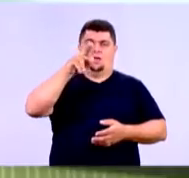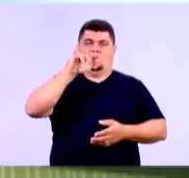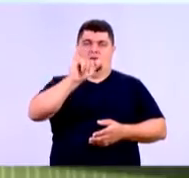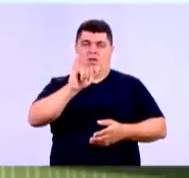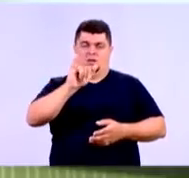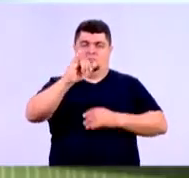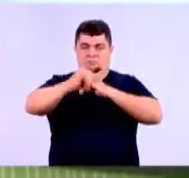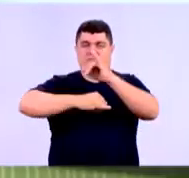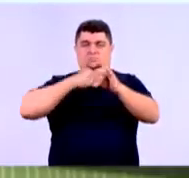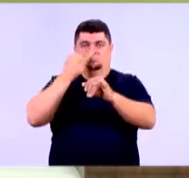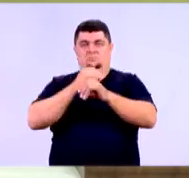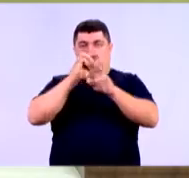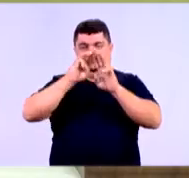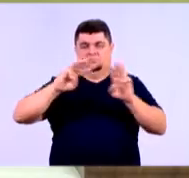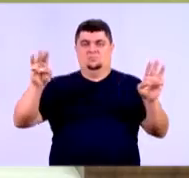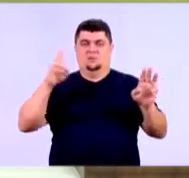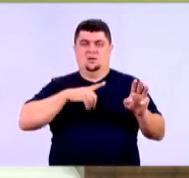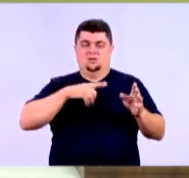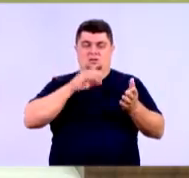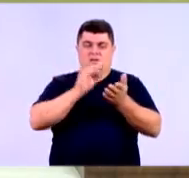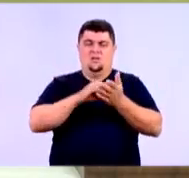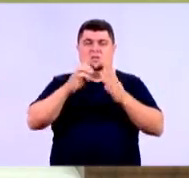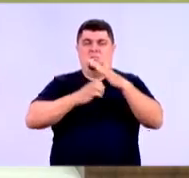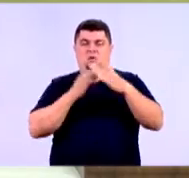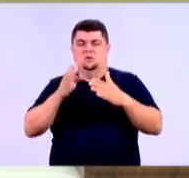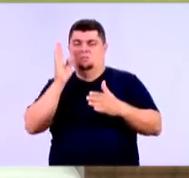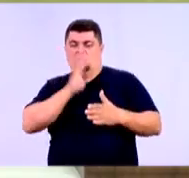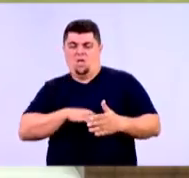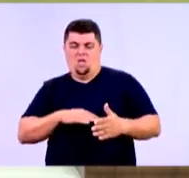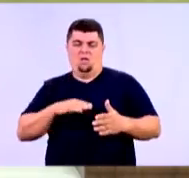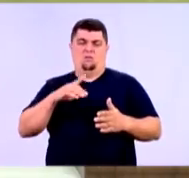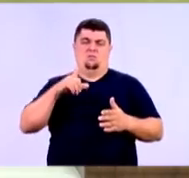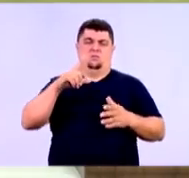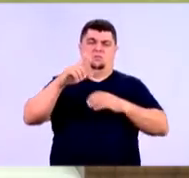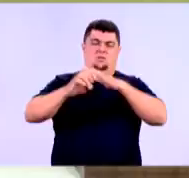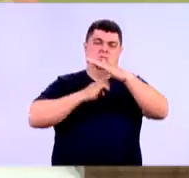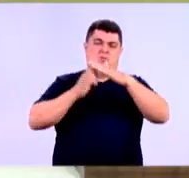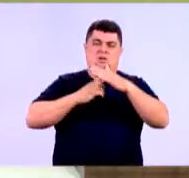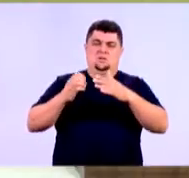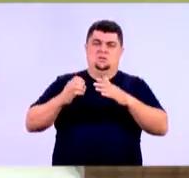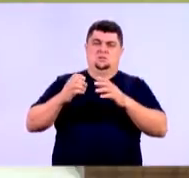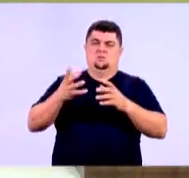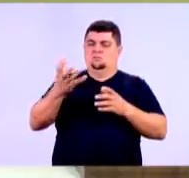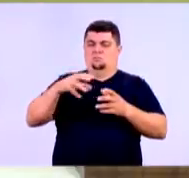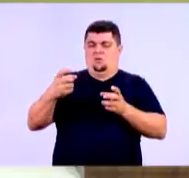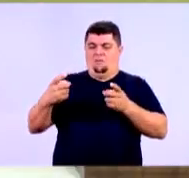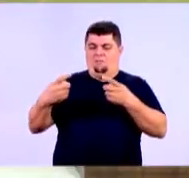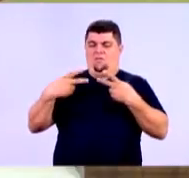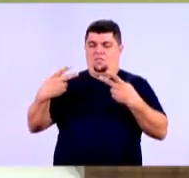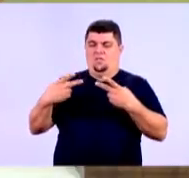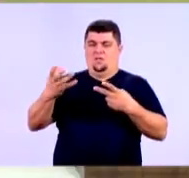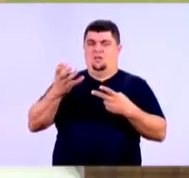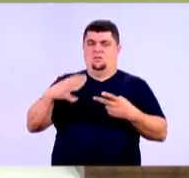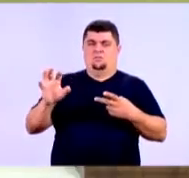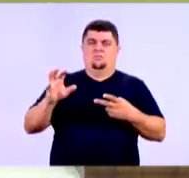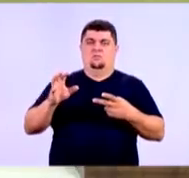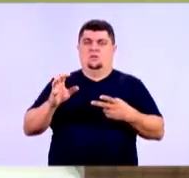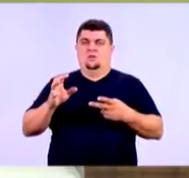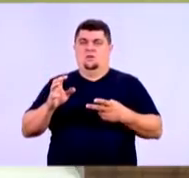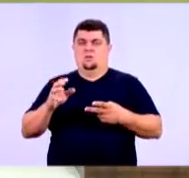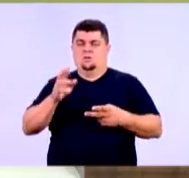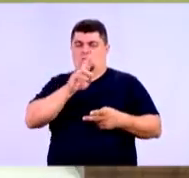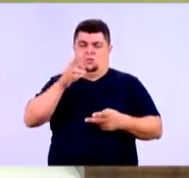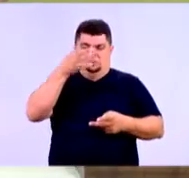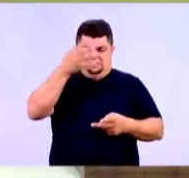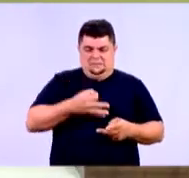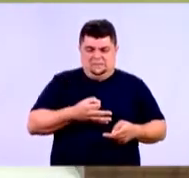empresa X. A empresa me atendeu mal, ou que nem até o pessoal de Jaru mesmo falou agora, a empresa não quer me vender, ela fica me negando crédito, sendo que